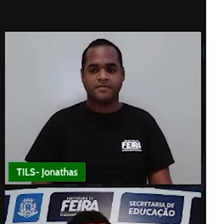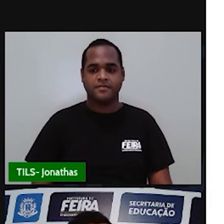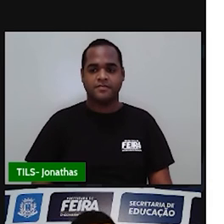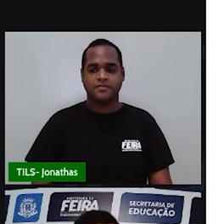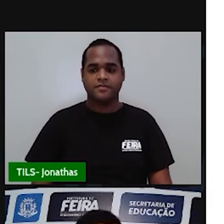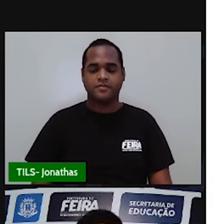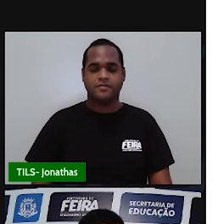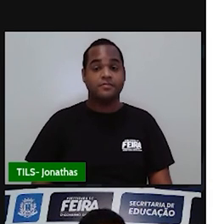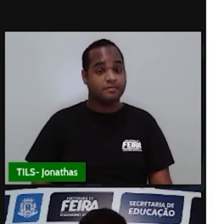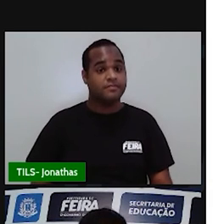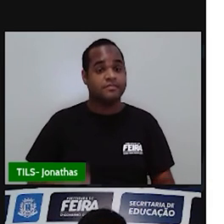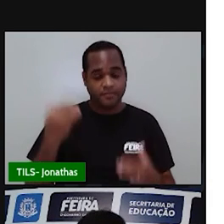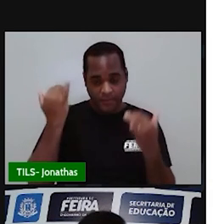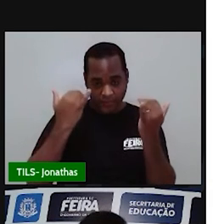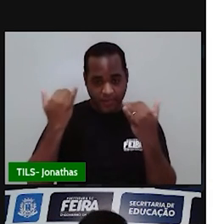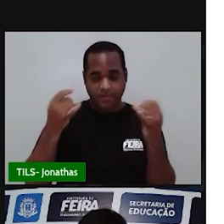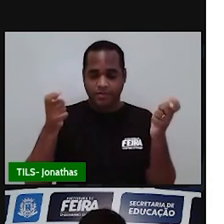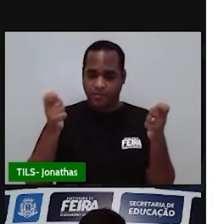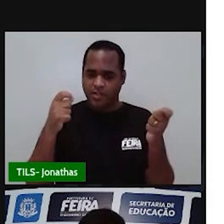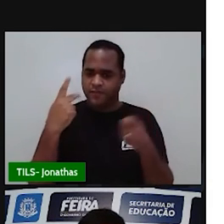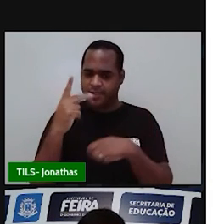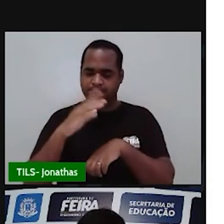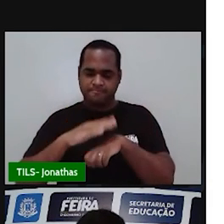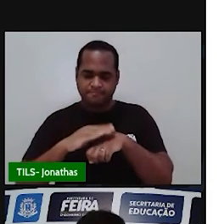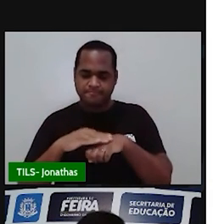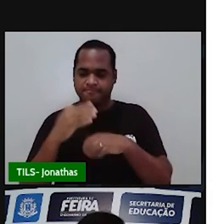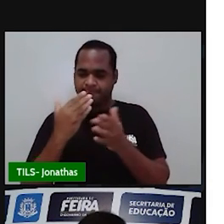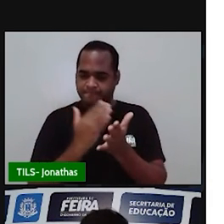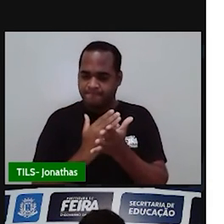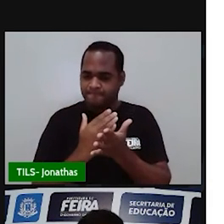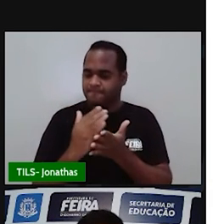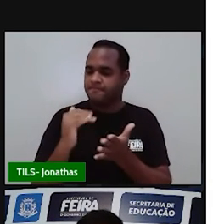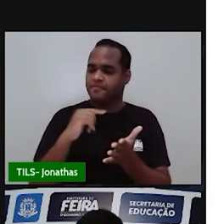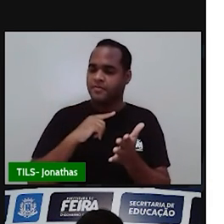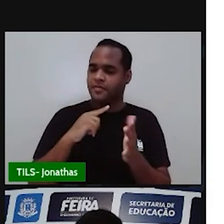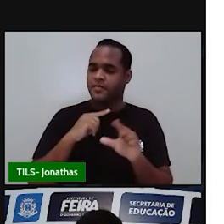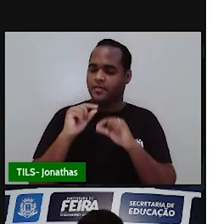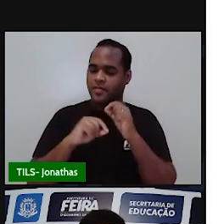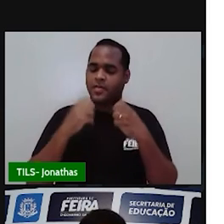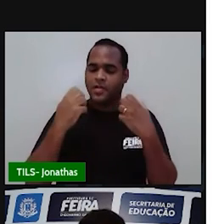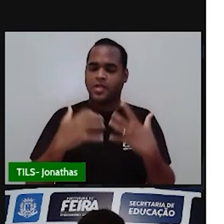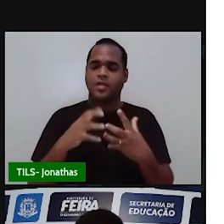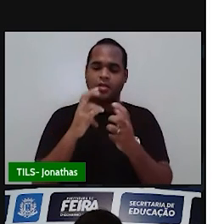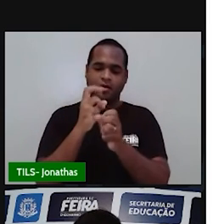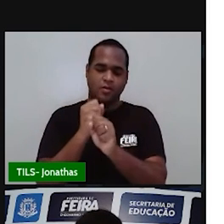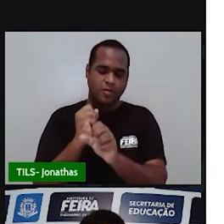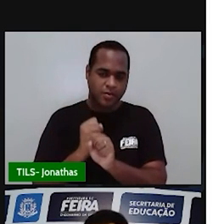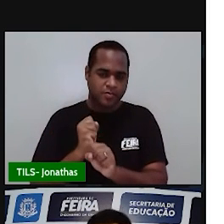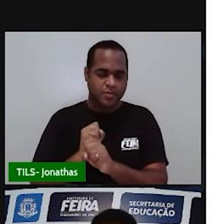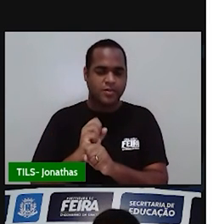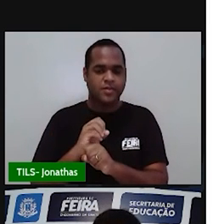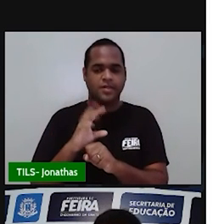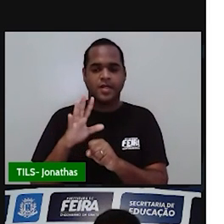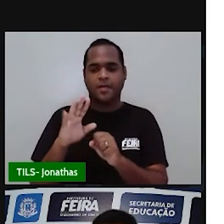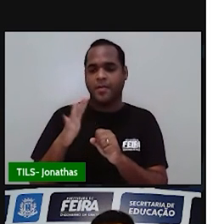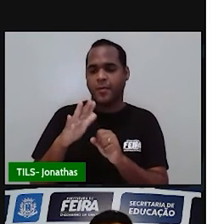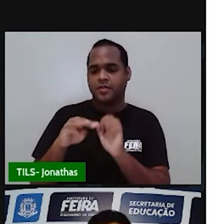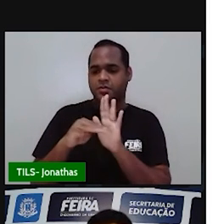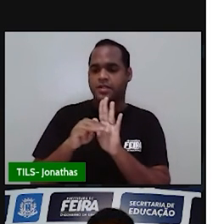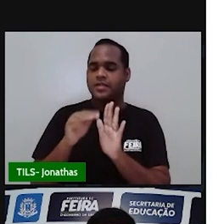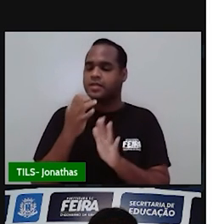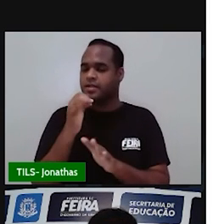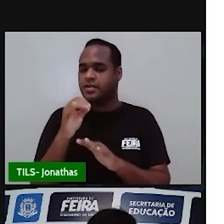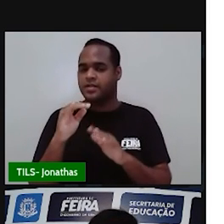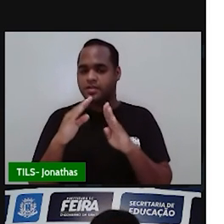essas informações, você pode, né, a partir delas, calcular o consumo médio de energia